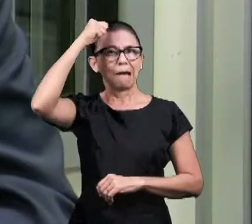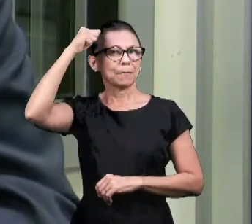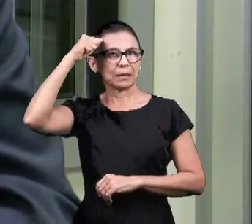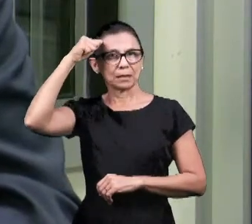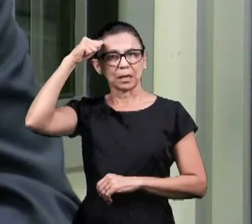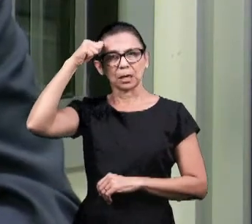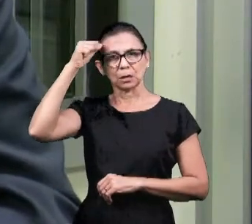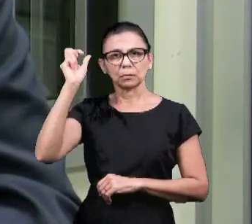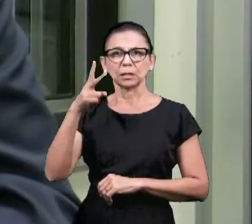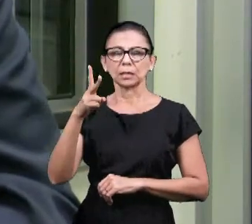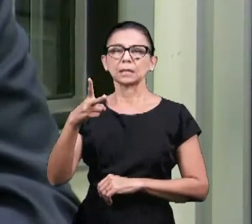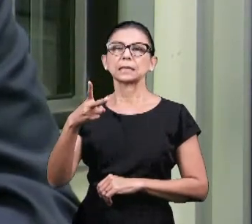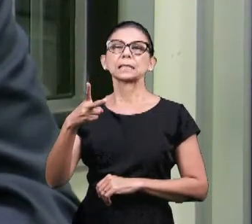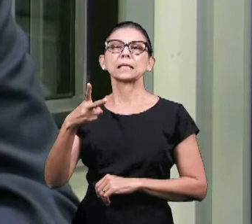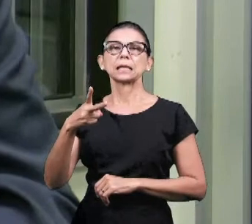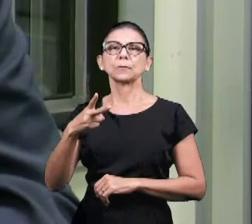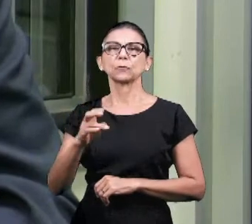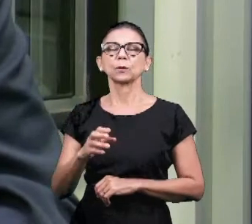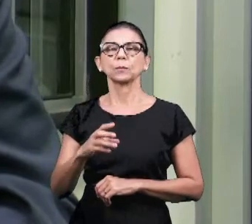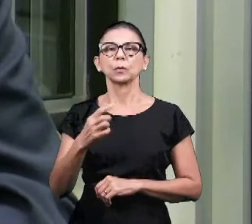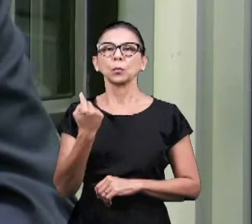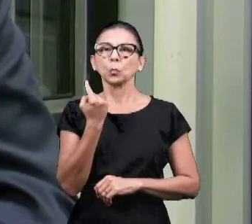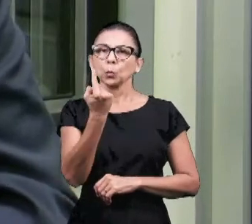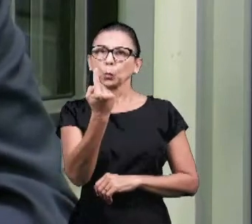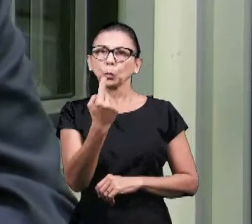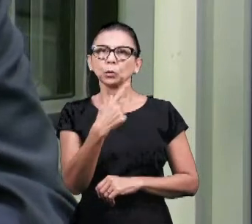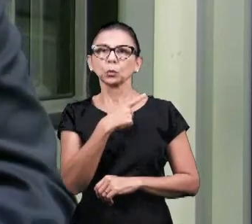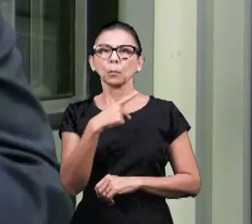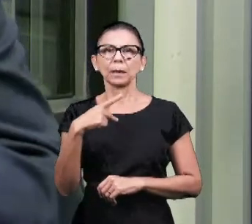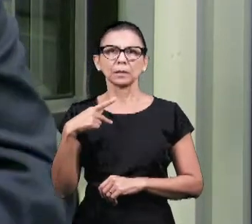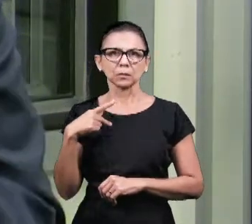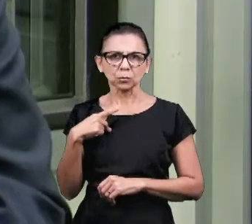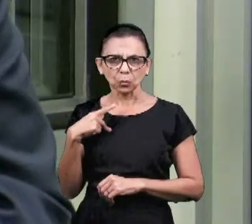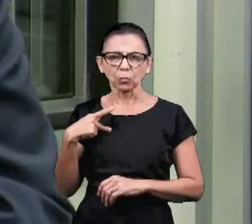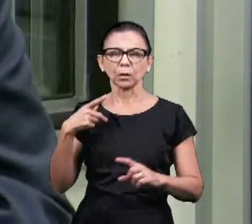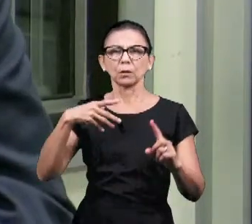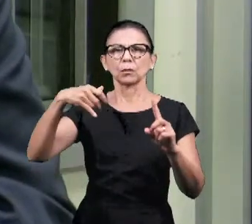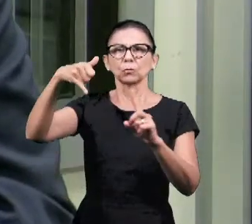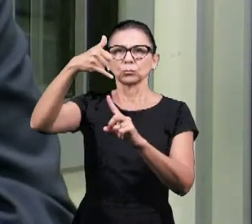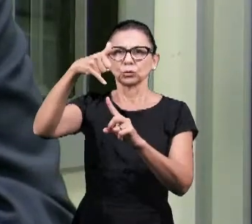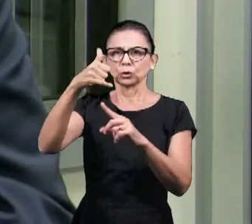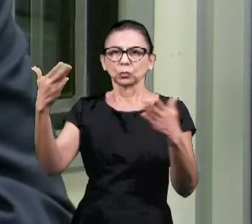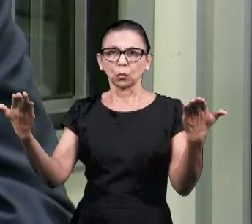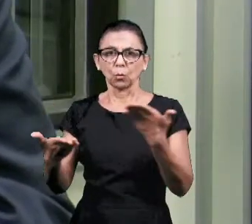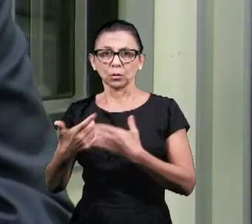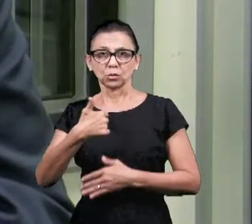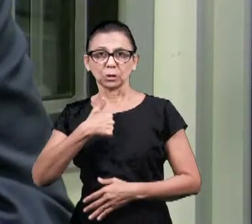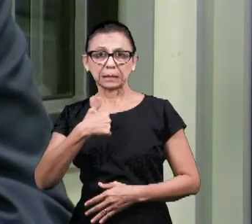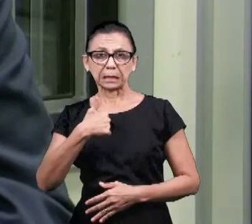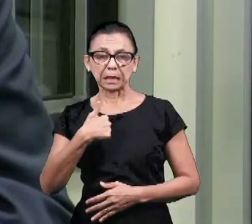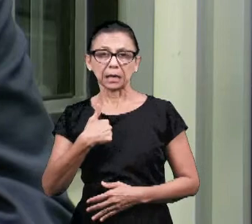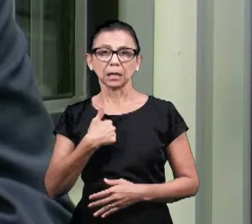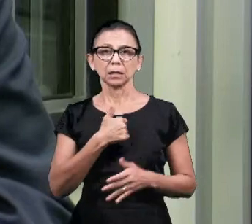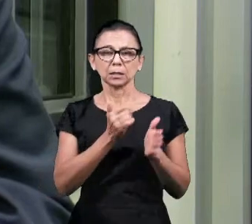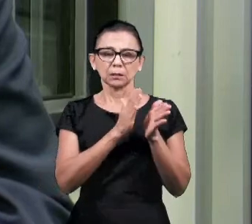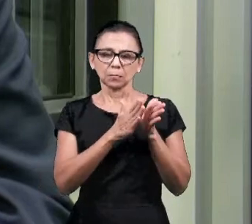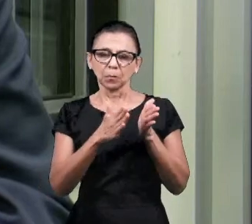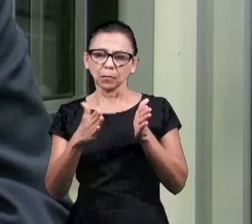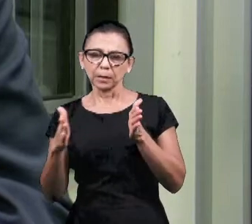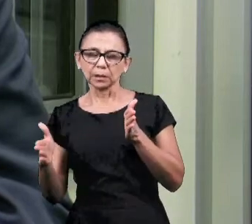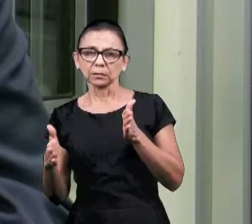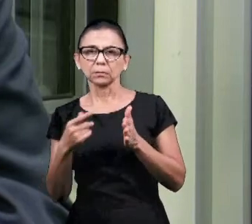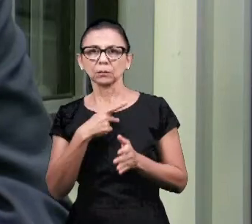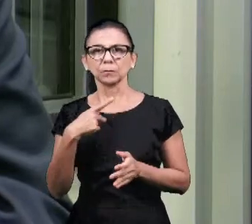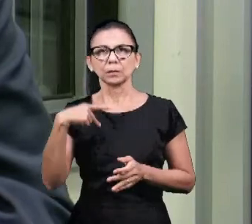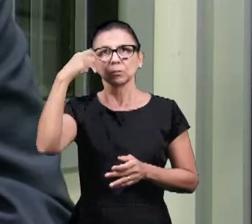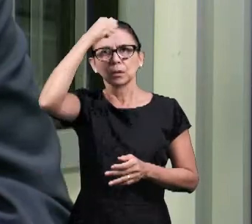pastor. Ele foi meu único pastor, até a minha unção, minha ordenação. Então, Amadeu, o pastor Amadeu é um